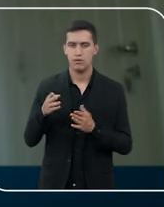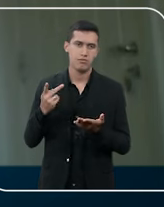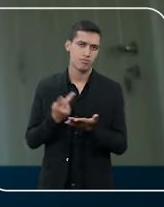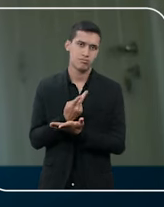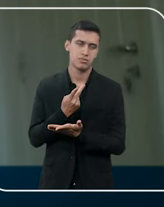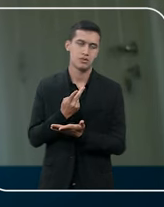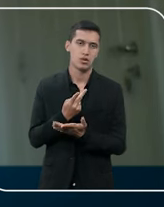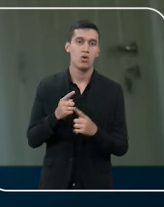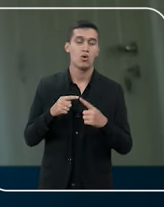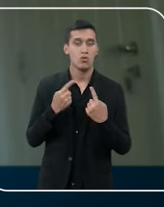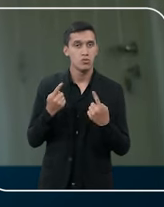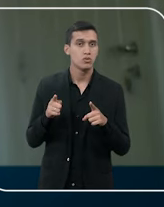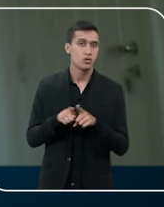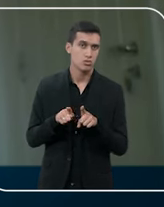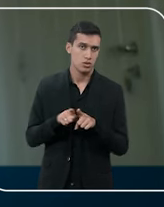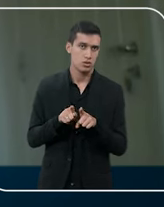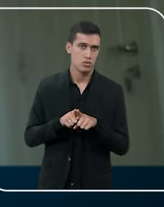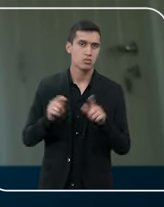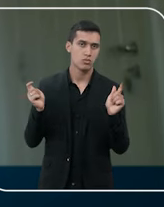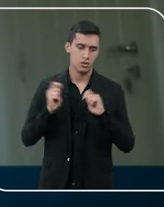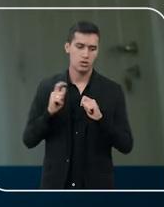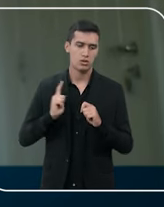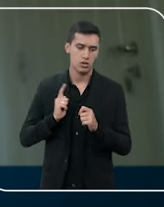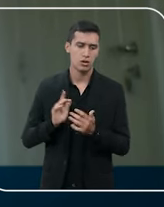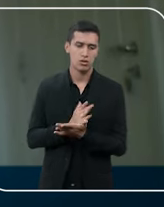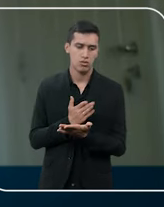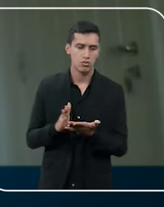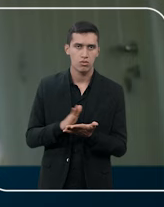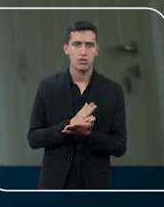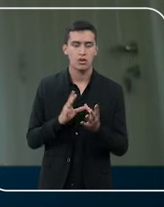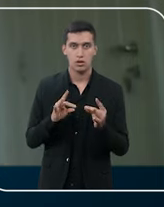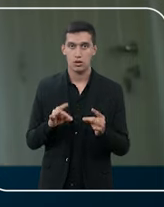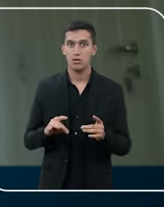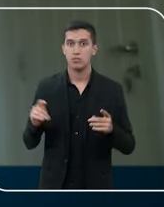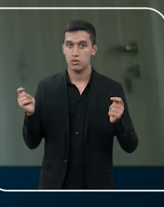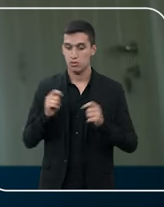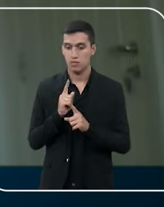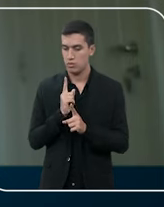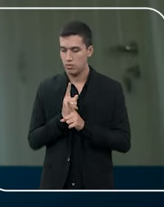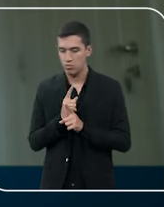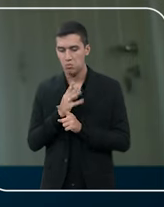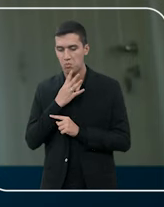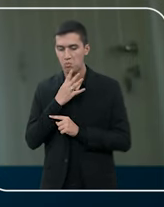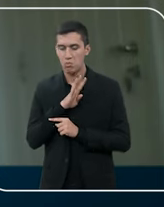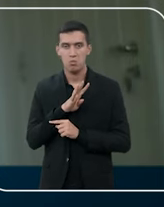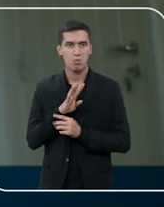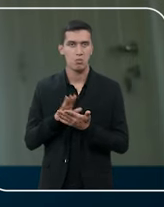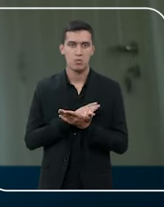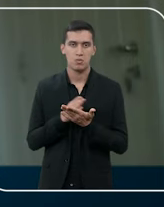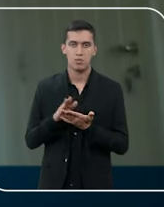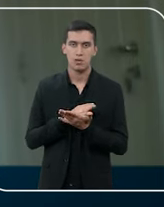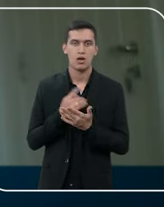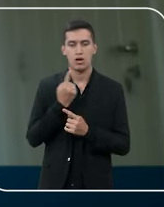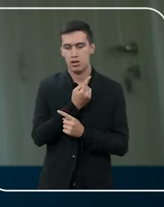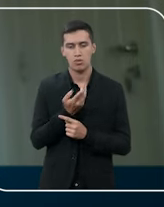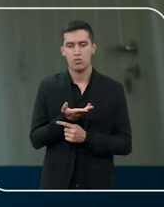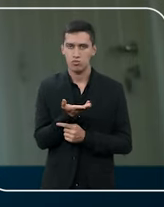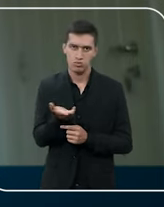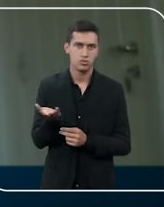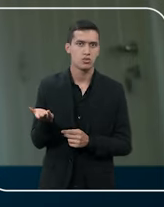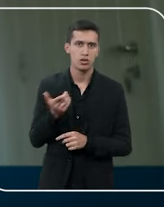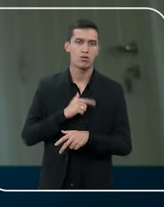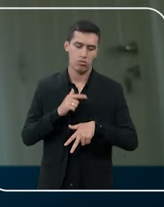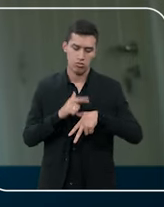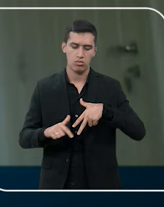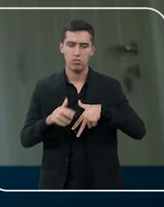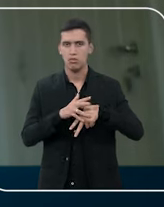Ou também podem existir circunstâncias que são desconhecidas, né? Cada paciente tem um